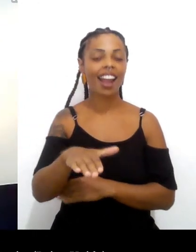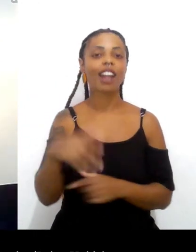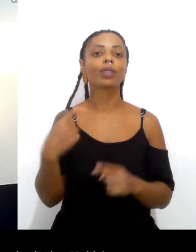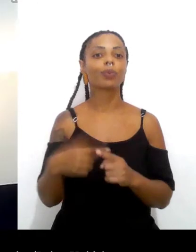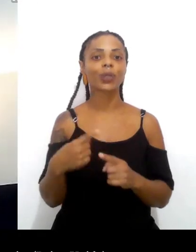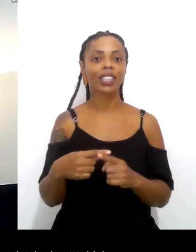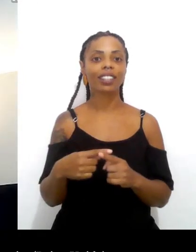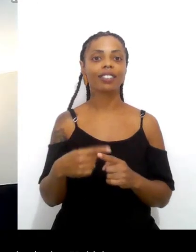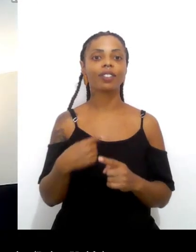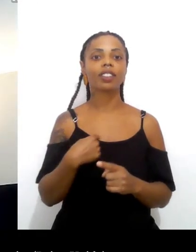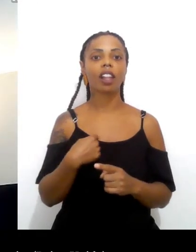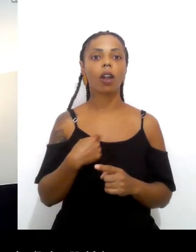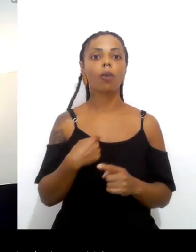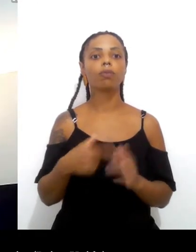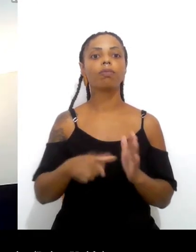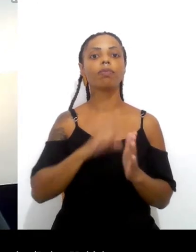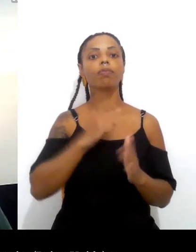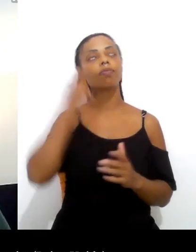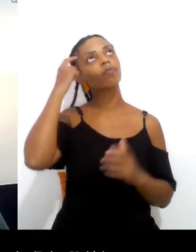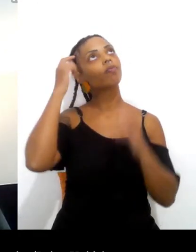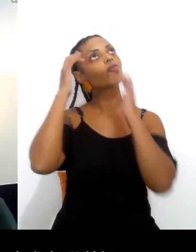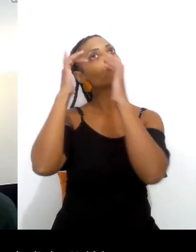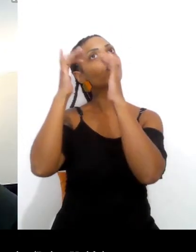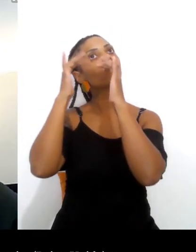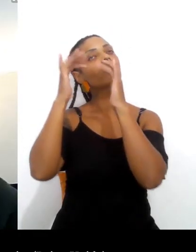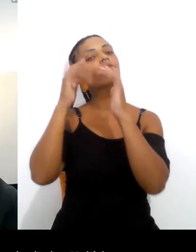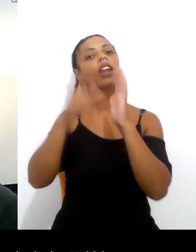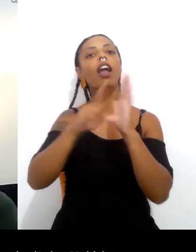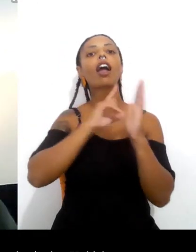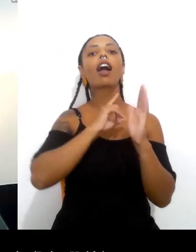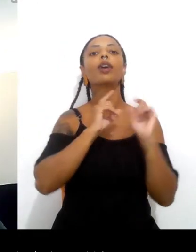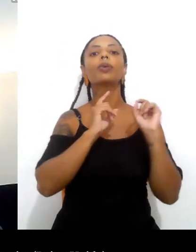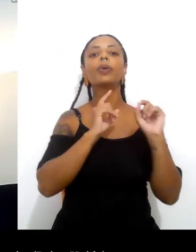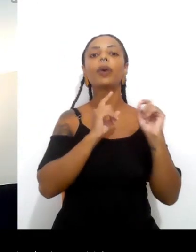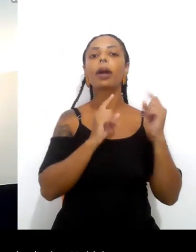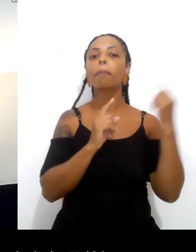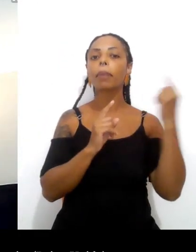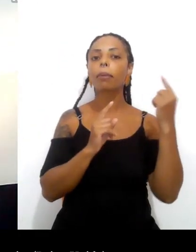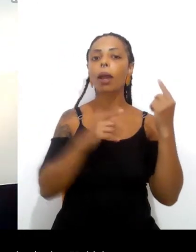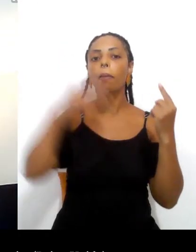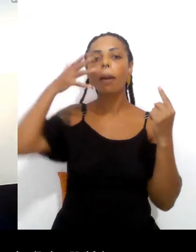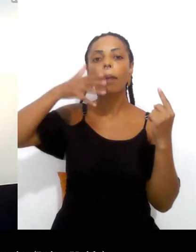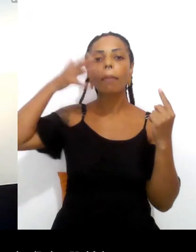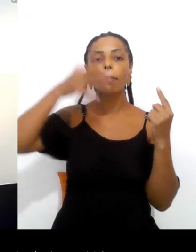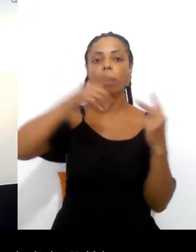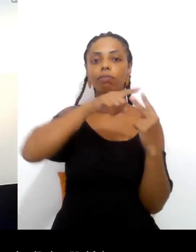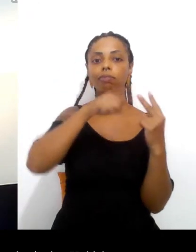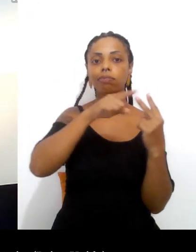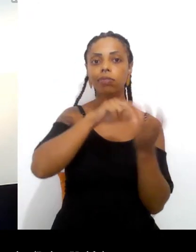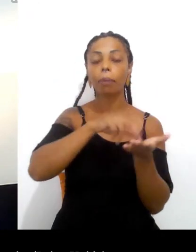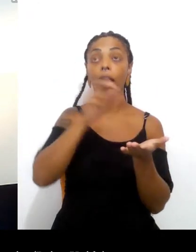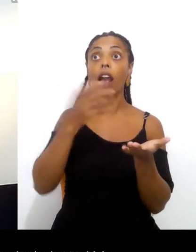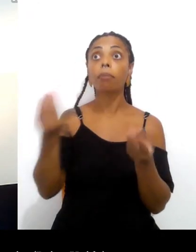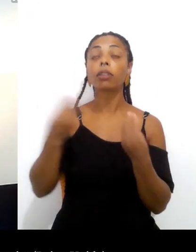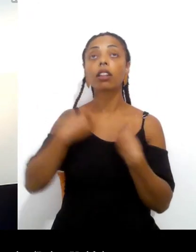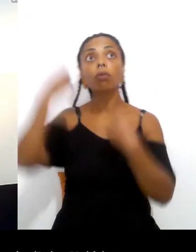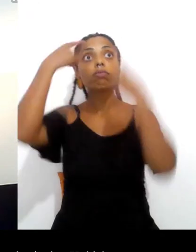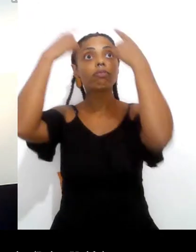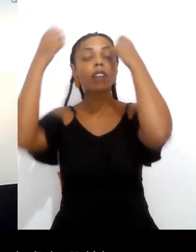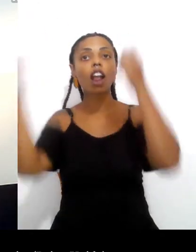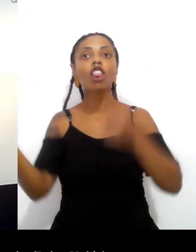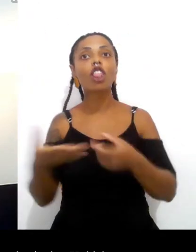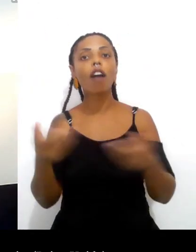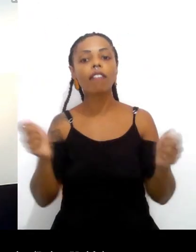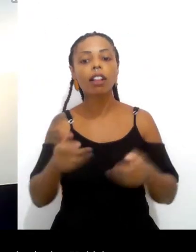fiquei pensando sobre tudo que nós ouvimos na mesa Inicial e comecei a ter novas ideias sobre o que eu poderia dizer